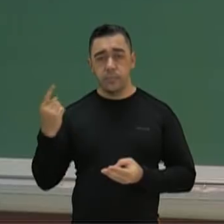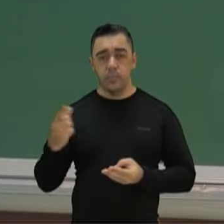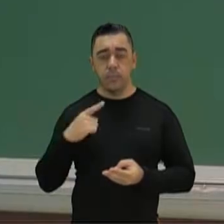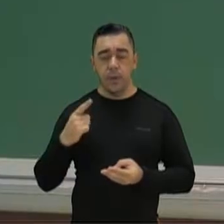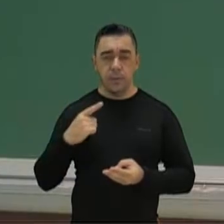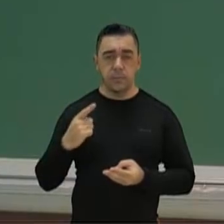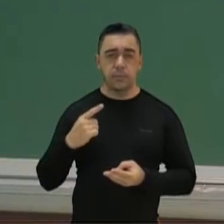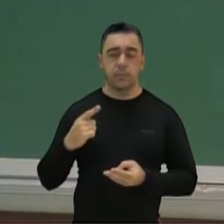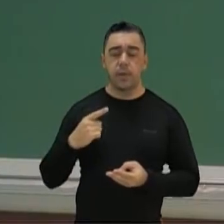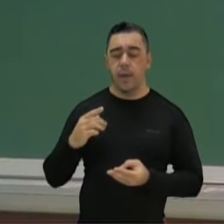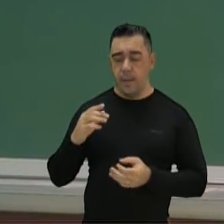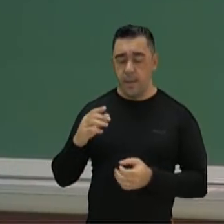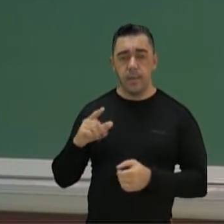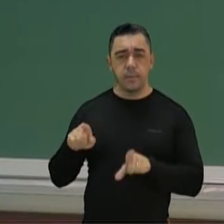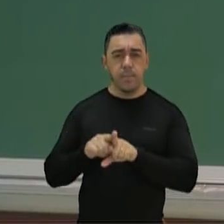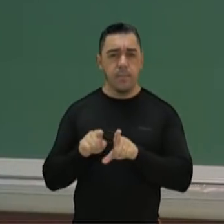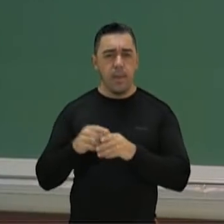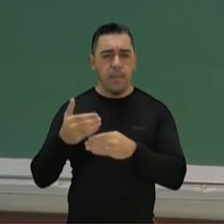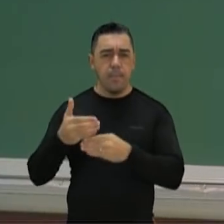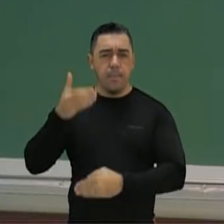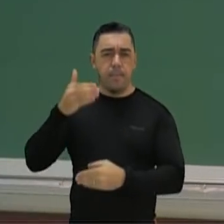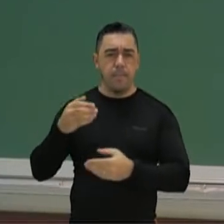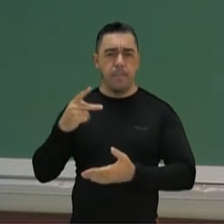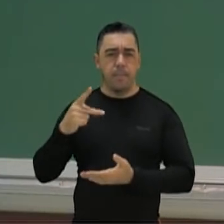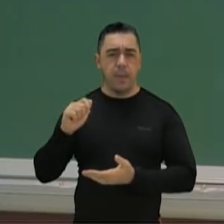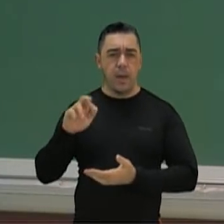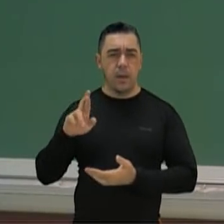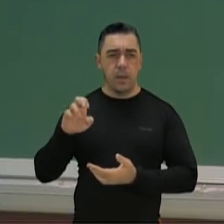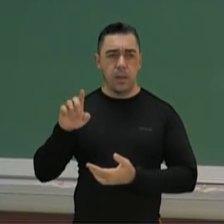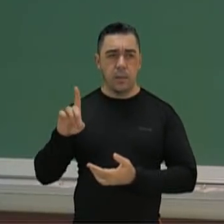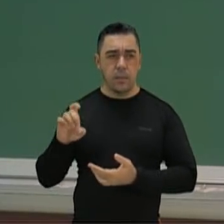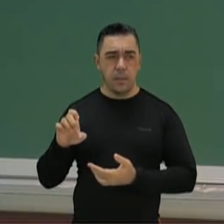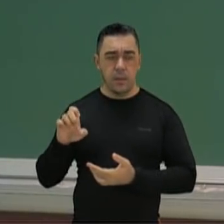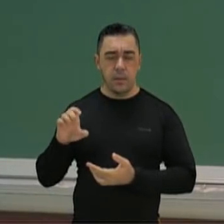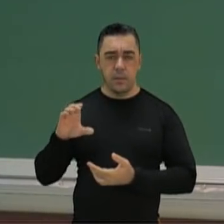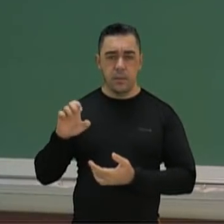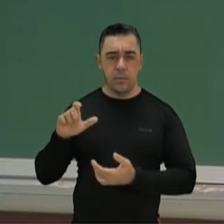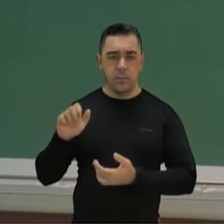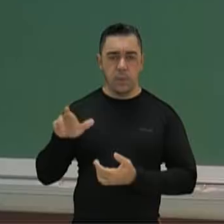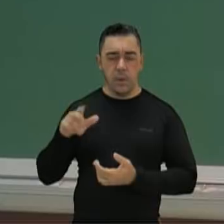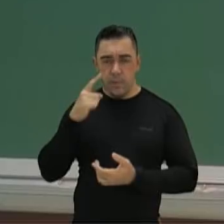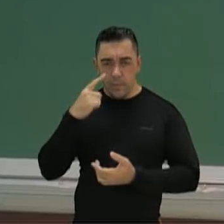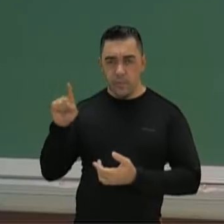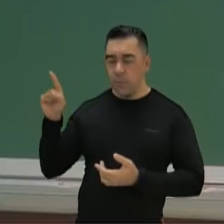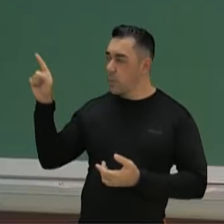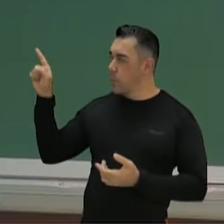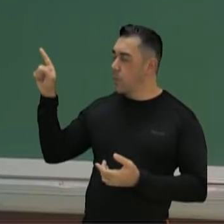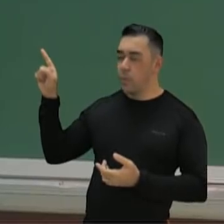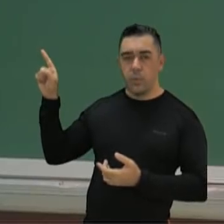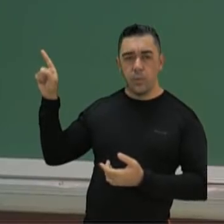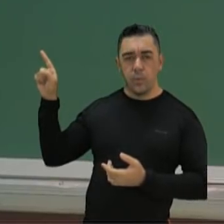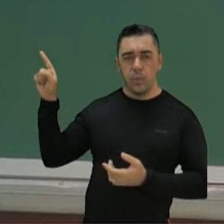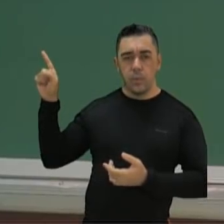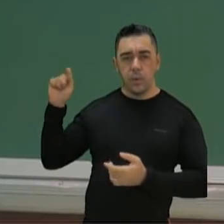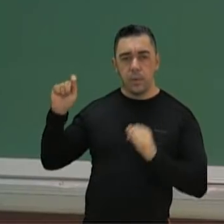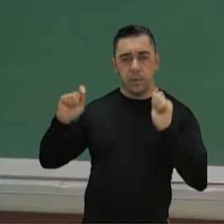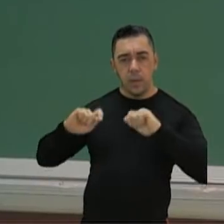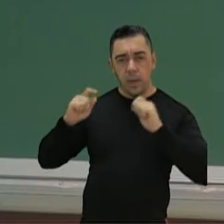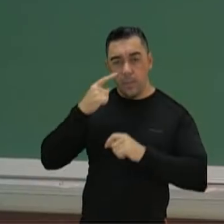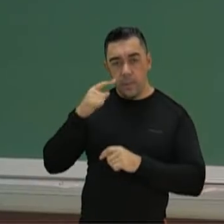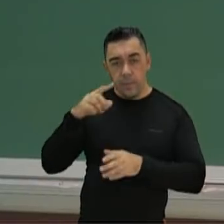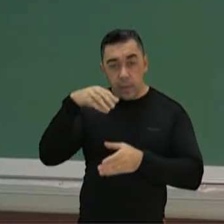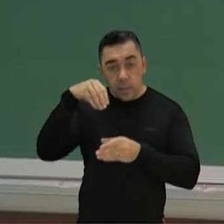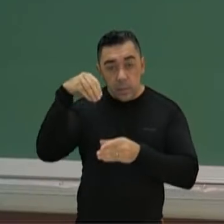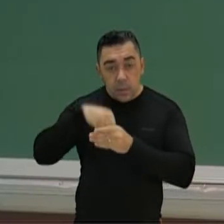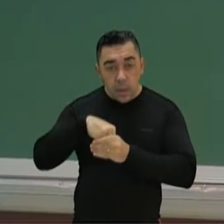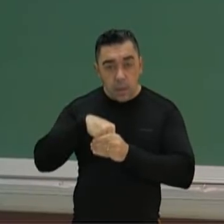gente tem a membrana plasmática, que eu fiz um zoom aqui para vocês, ó, para vocês conseguirem enxergar que é essa regiãozinha mais